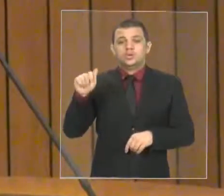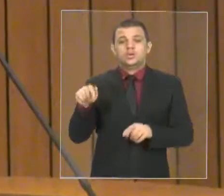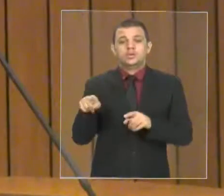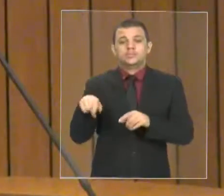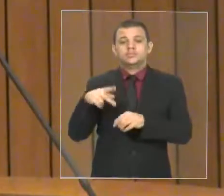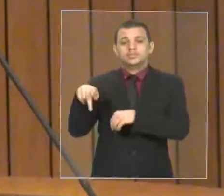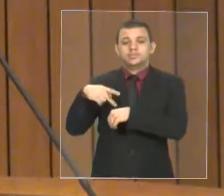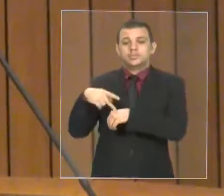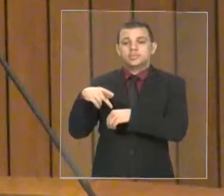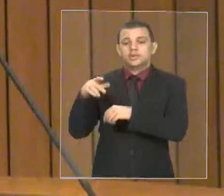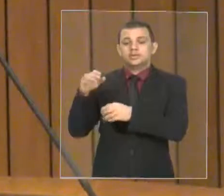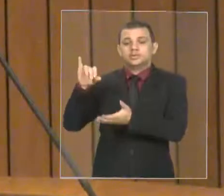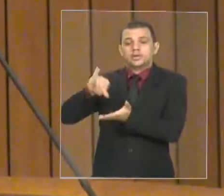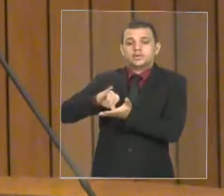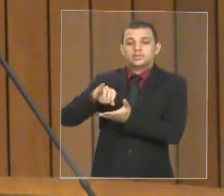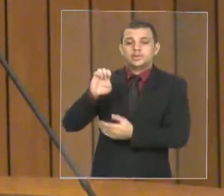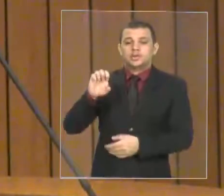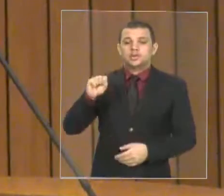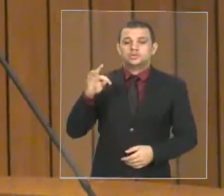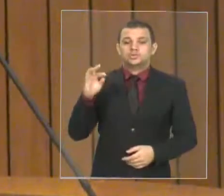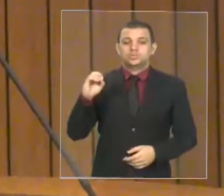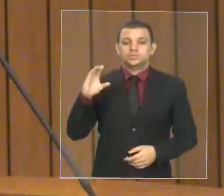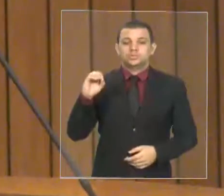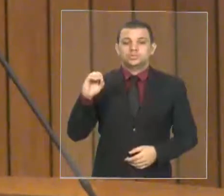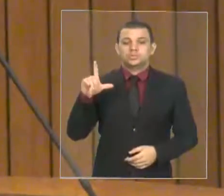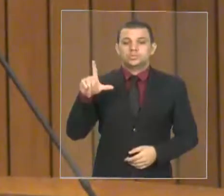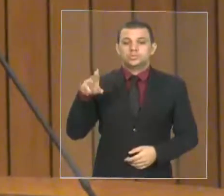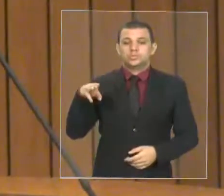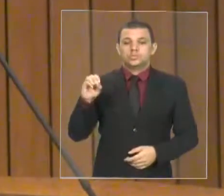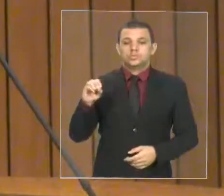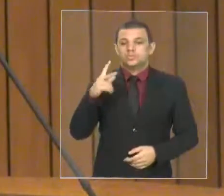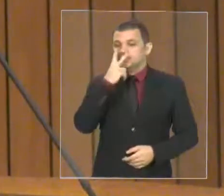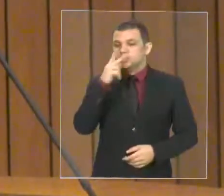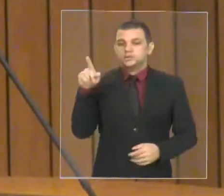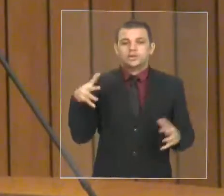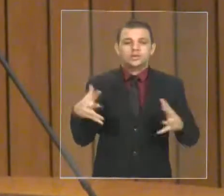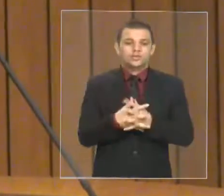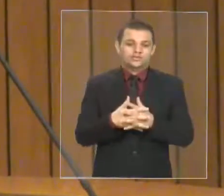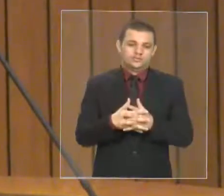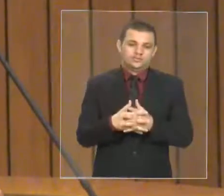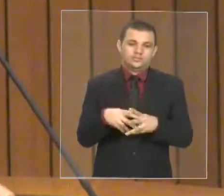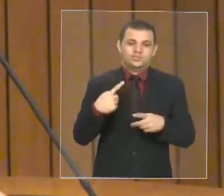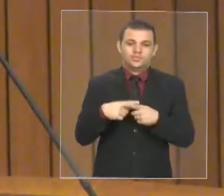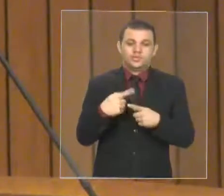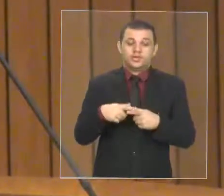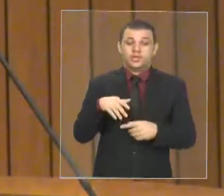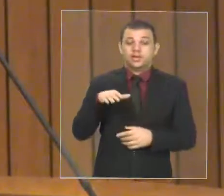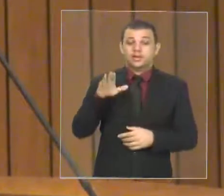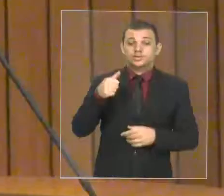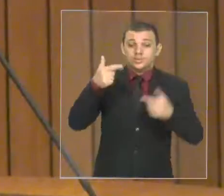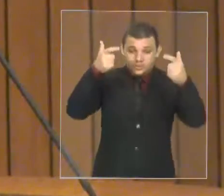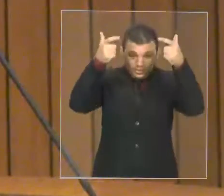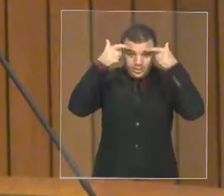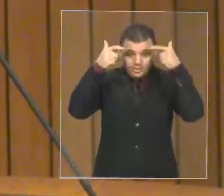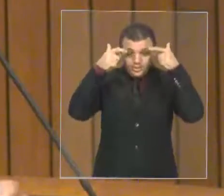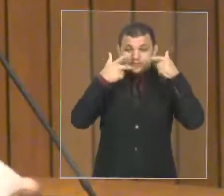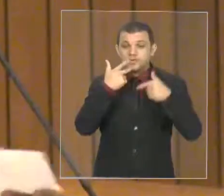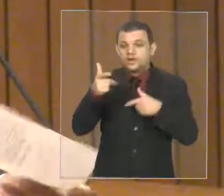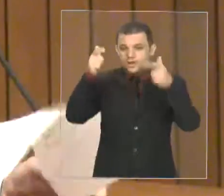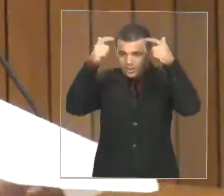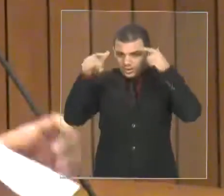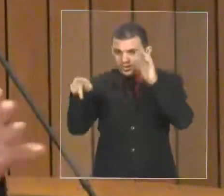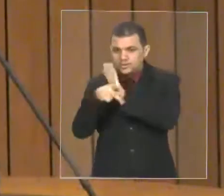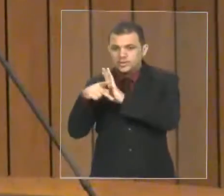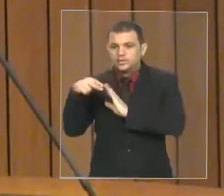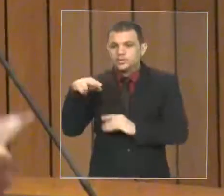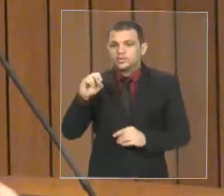se confundiu, que na hora de chamar o rei da Noruega, ele chamou o rei da Suécia. Mas por